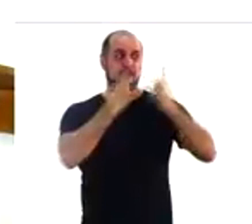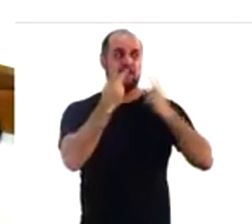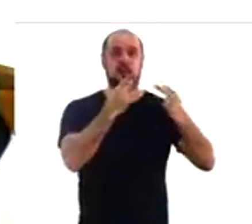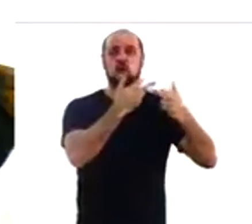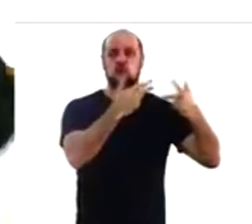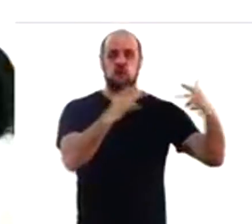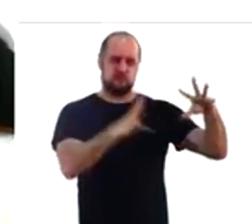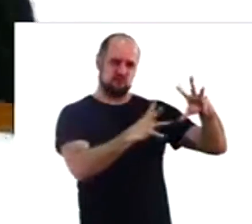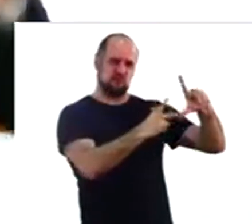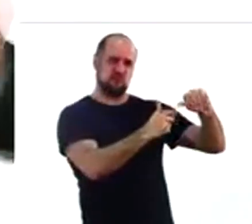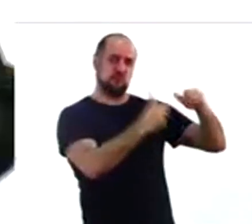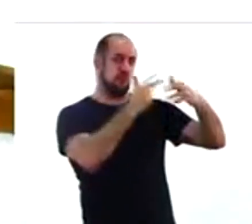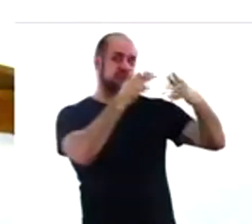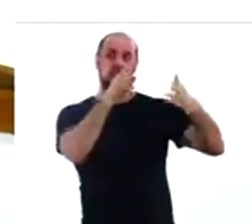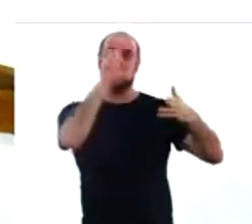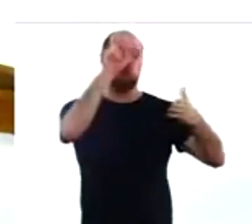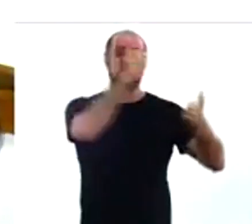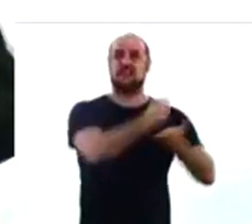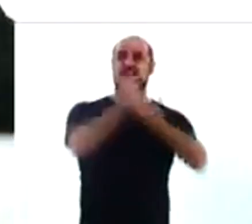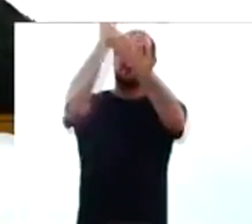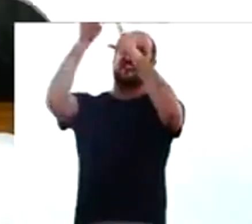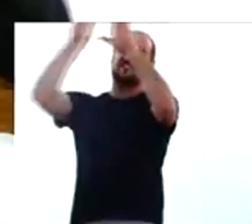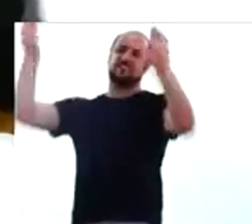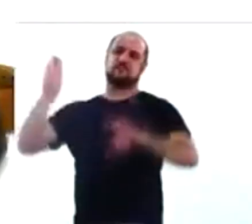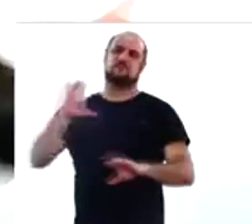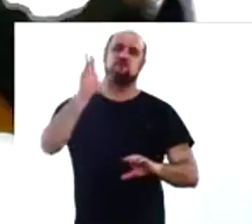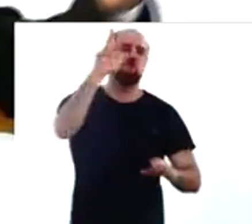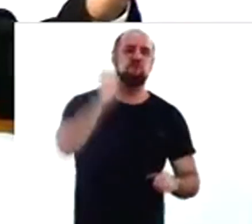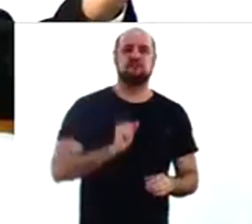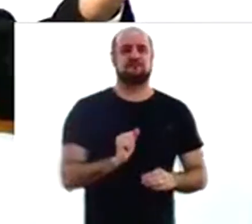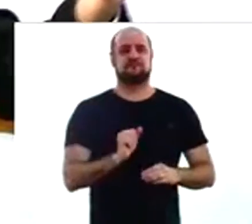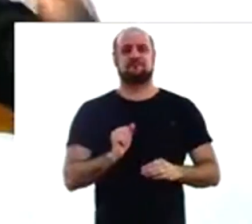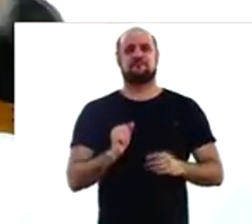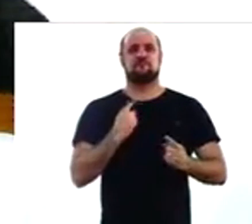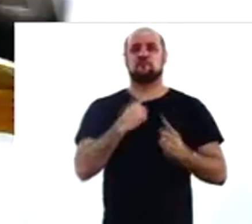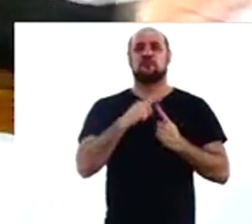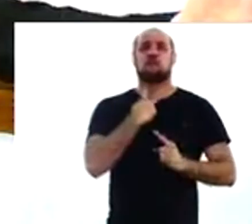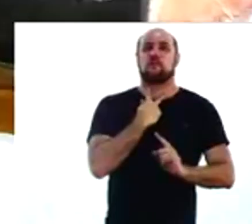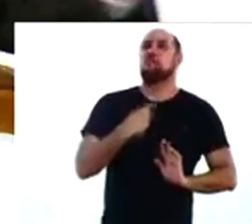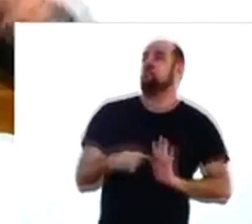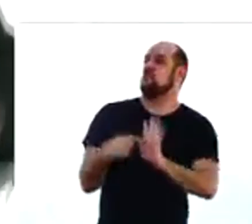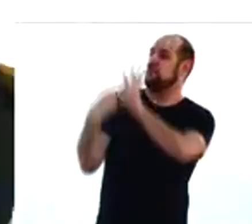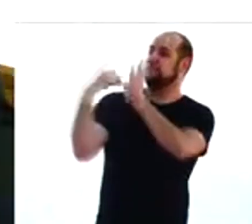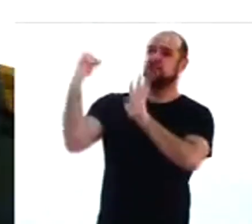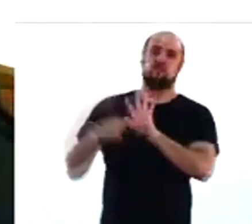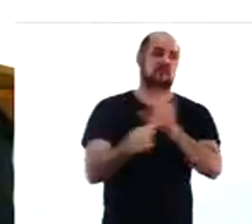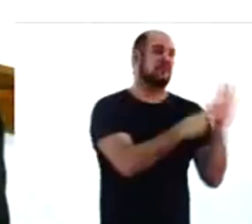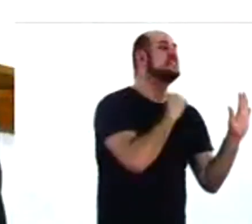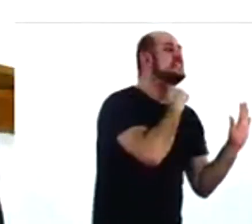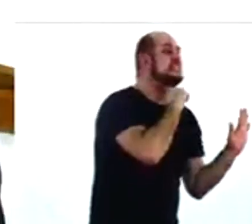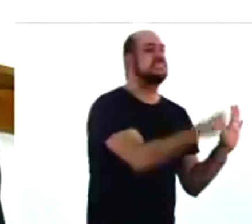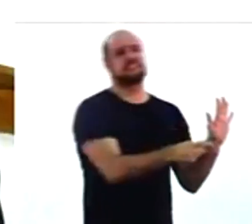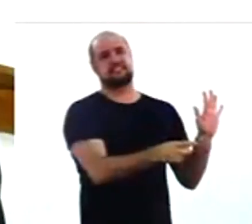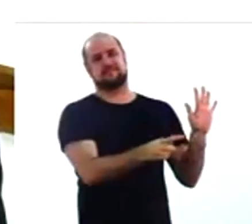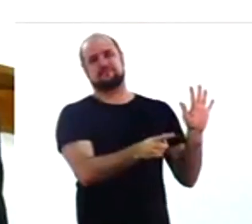o céu quando você chegar lá. É aquilo que você não pode mostrar para Deus, você não pode mostrar nem para as pessoas que estão próximas